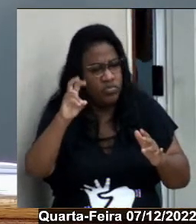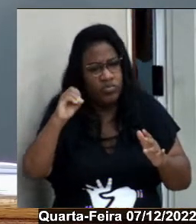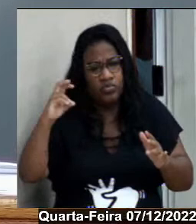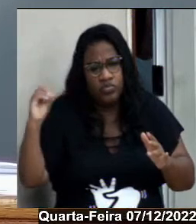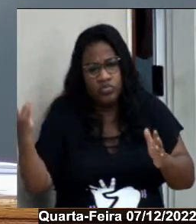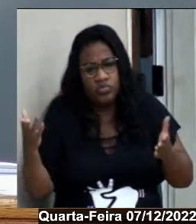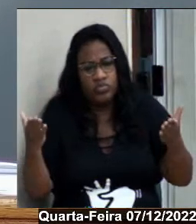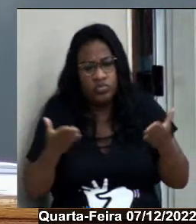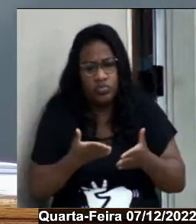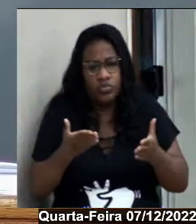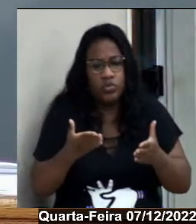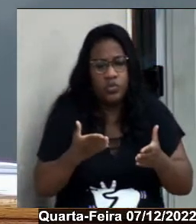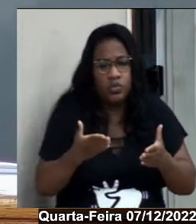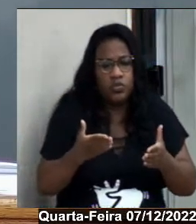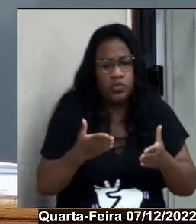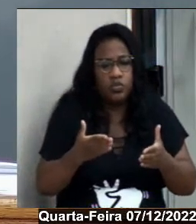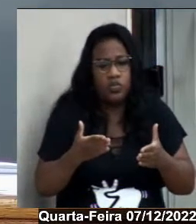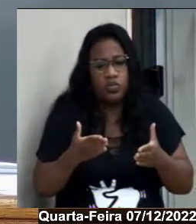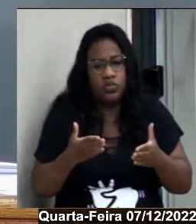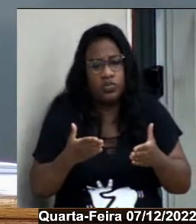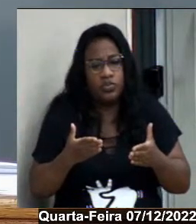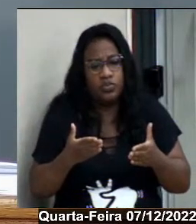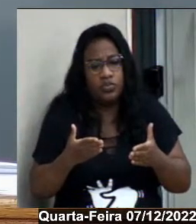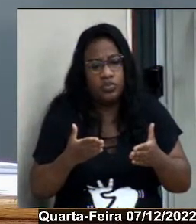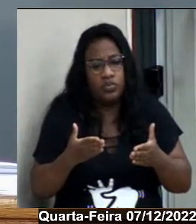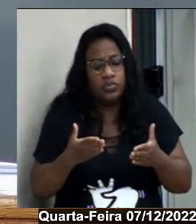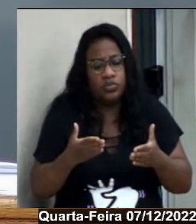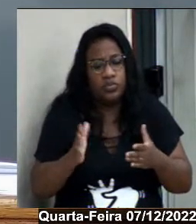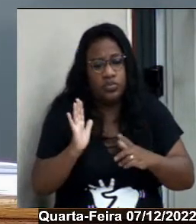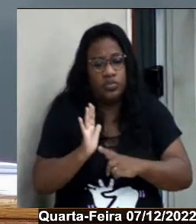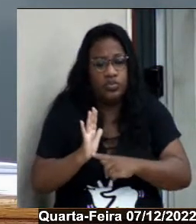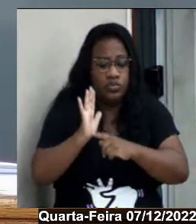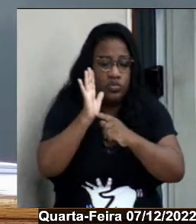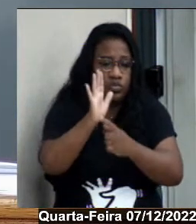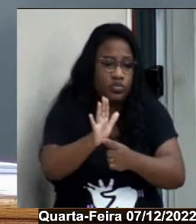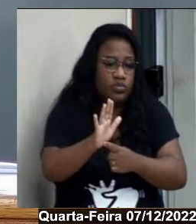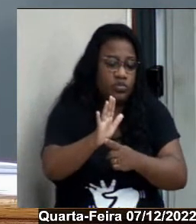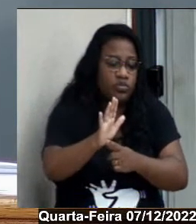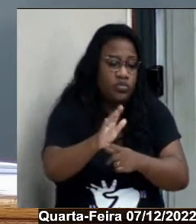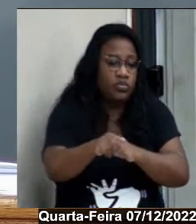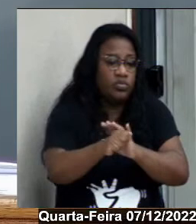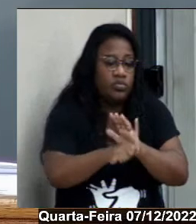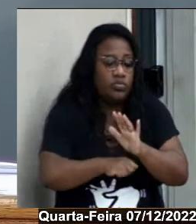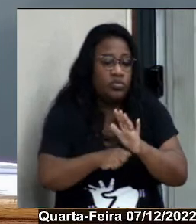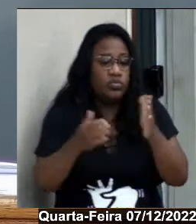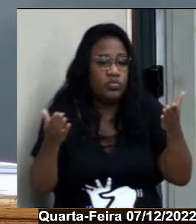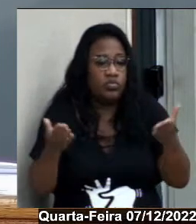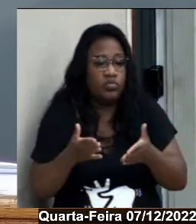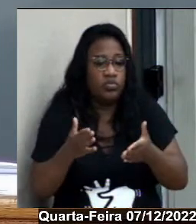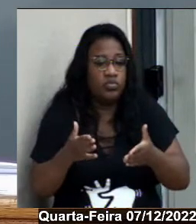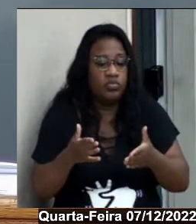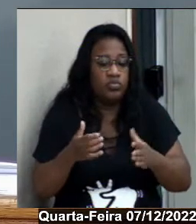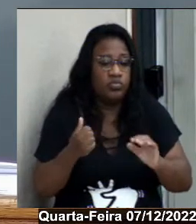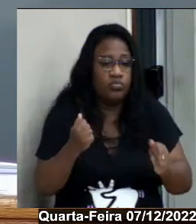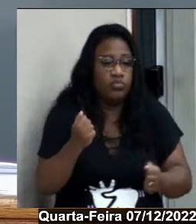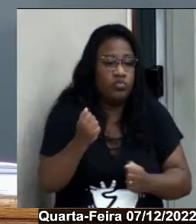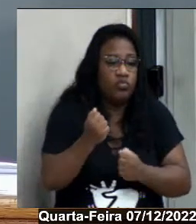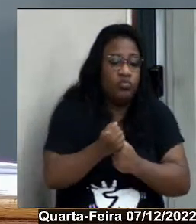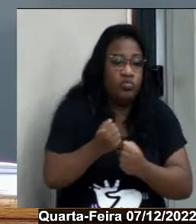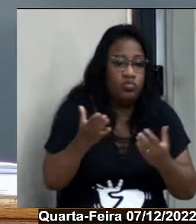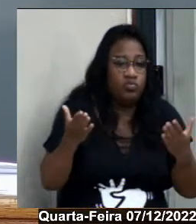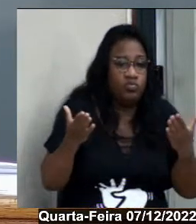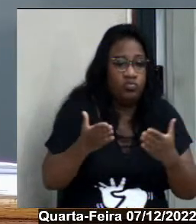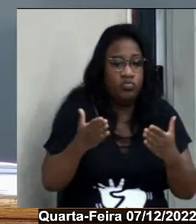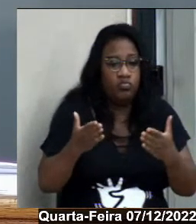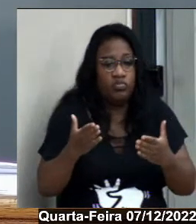isenta do imposto sobre renda e da apresentação da declaração de ajuste anual do profissional que atua